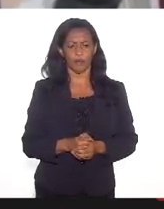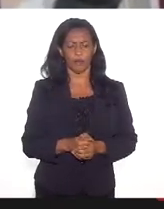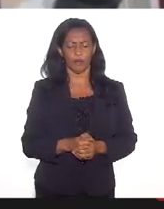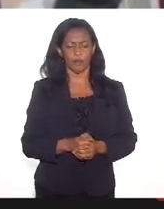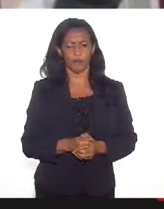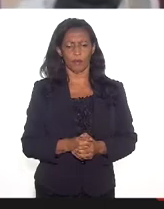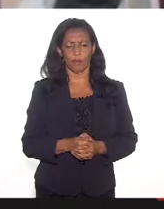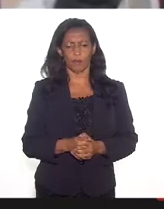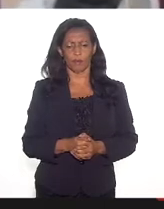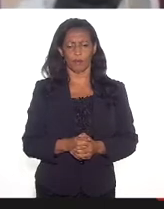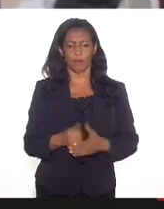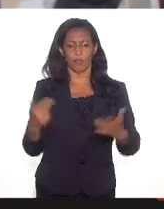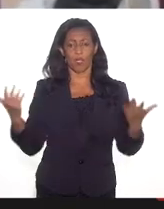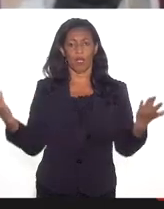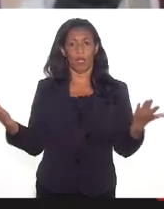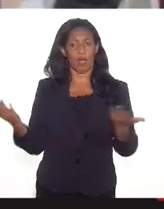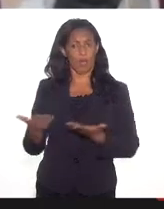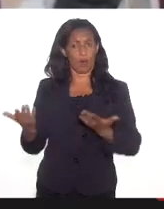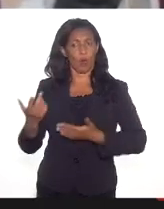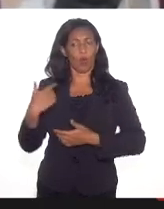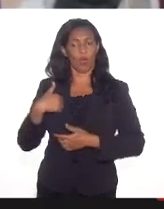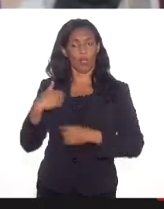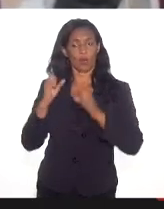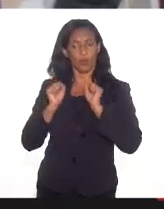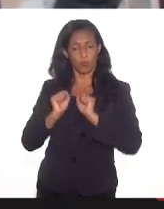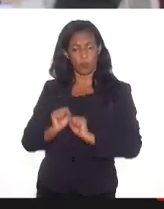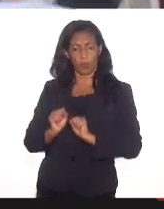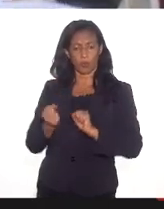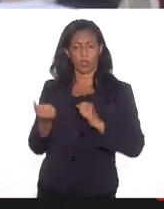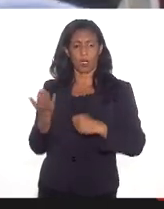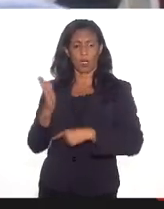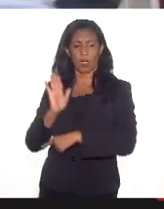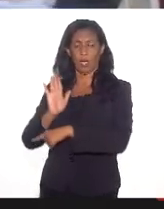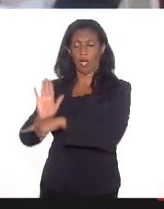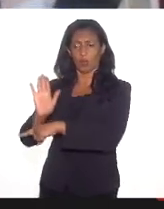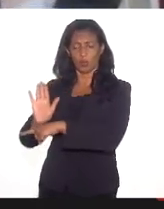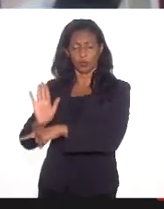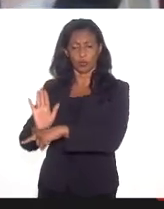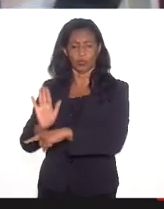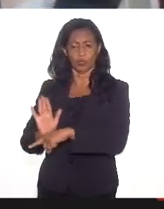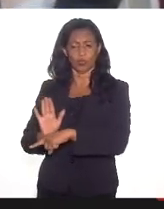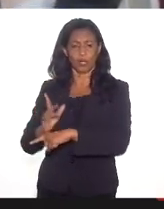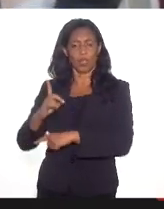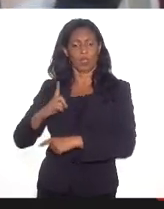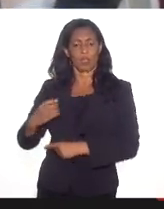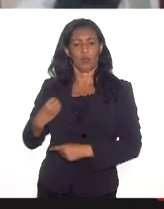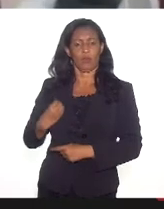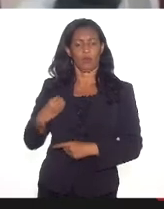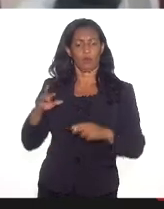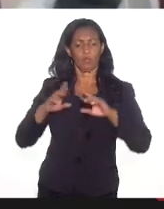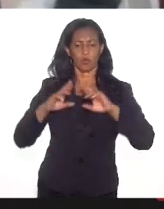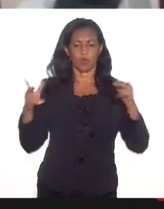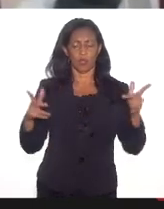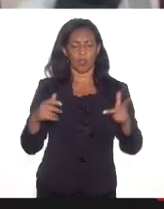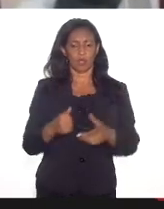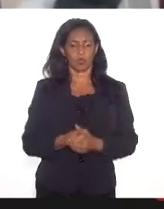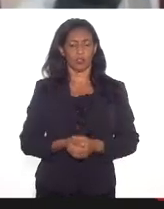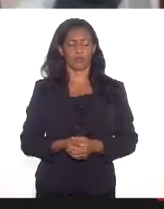eu vou poder aguardar um tempo graças a ter como dar a